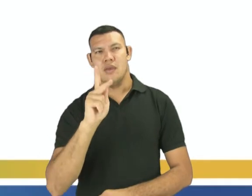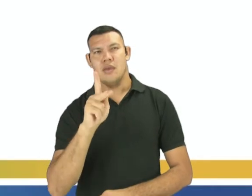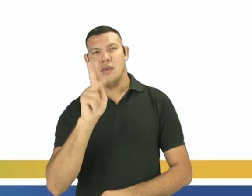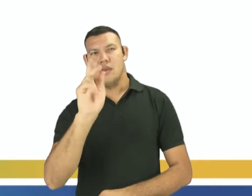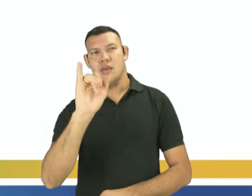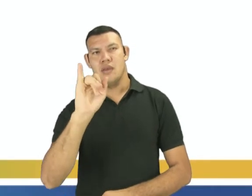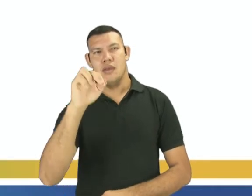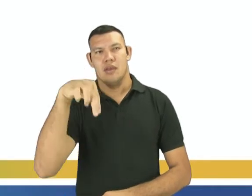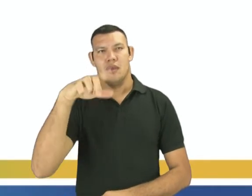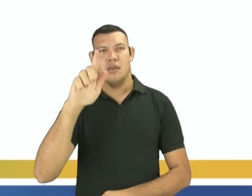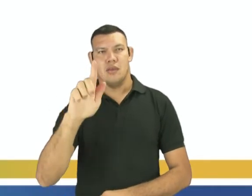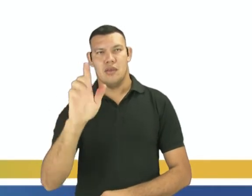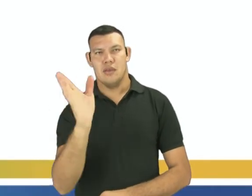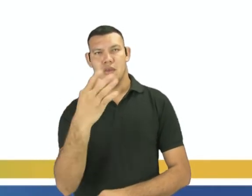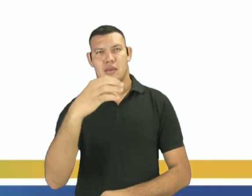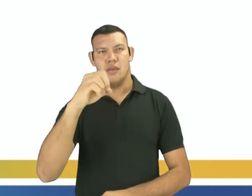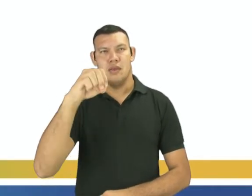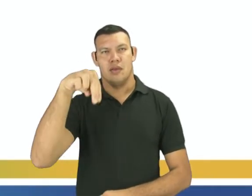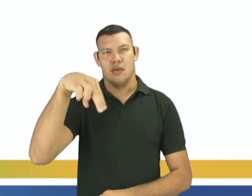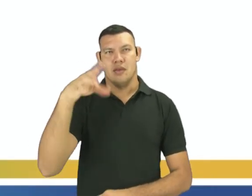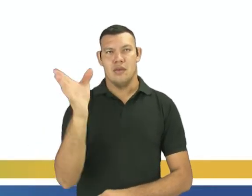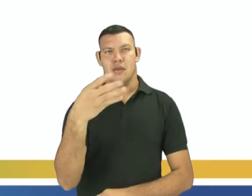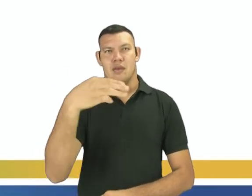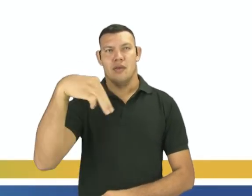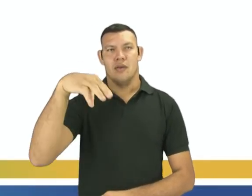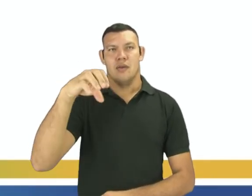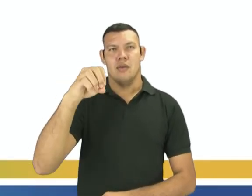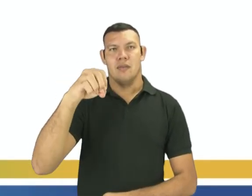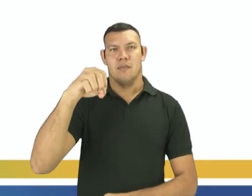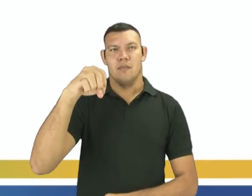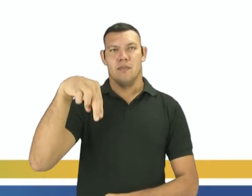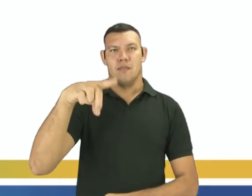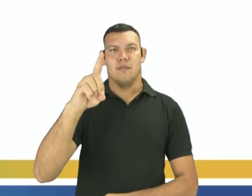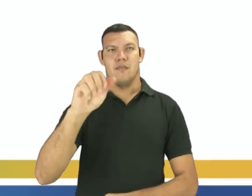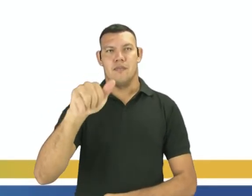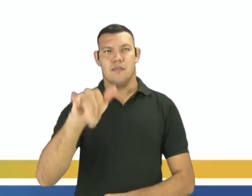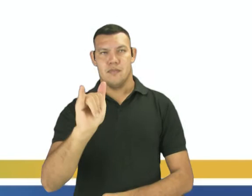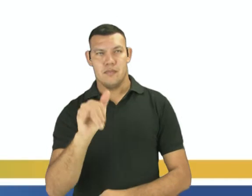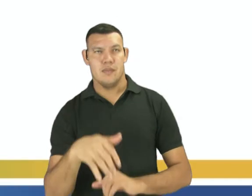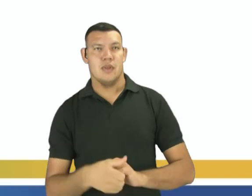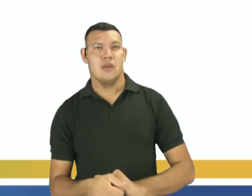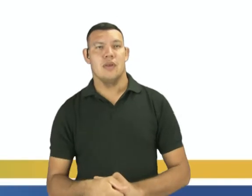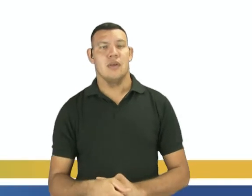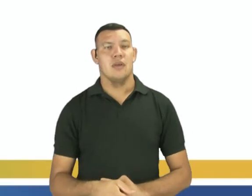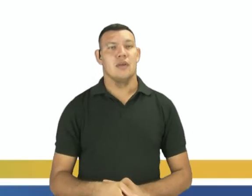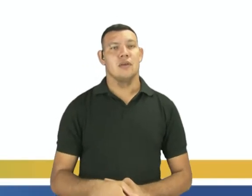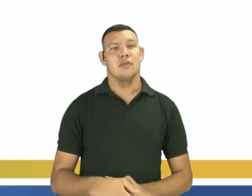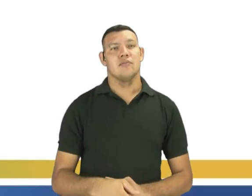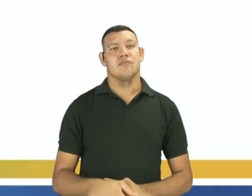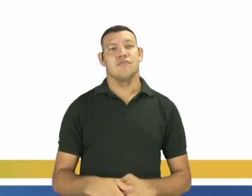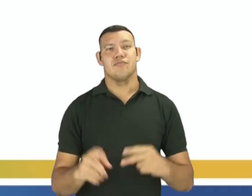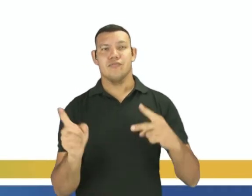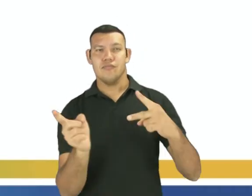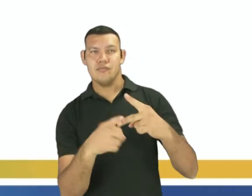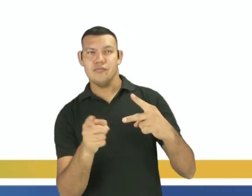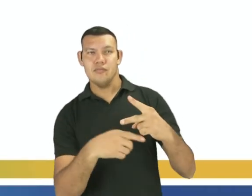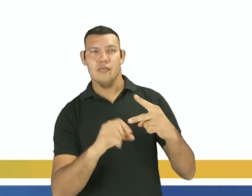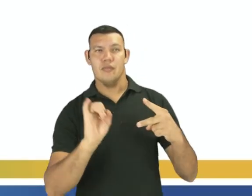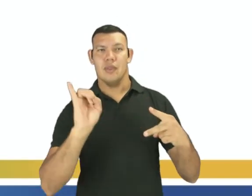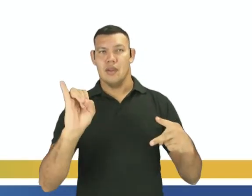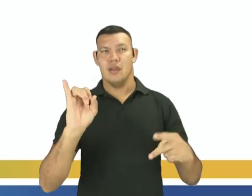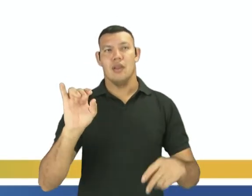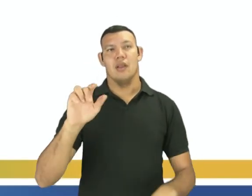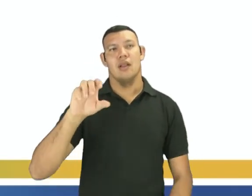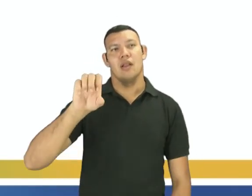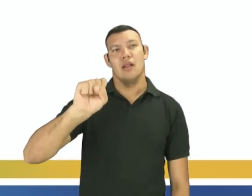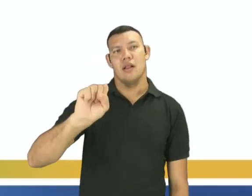vem após o verbo start. E o sentido vai ser o mesmo. Acontece com start, com begin, com continue,